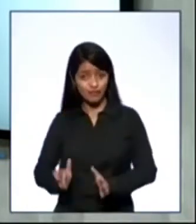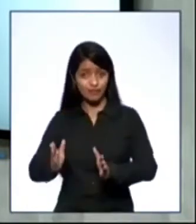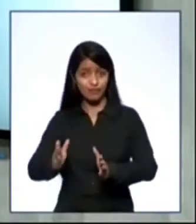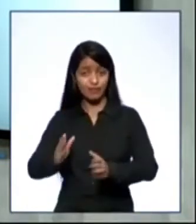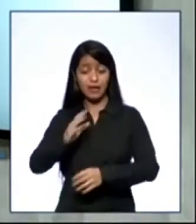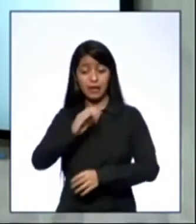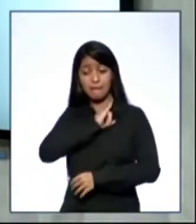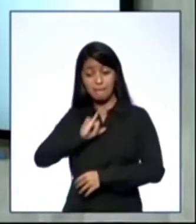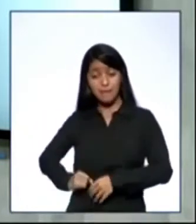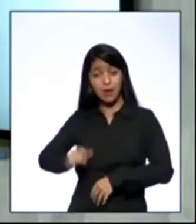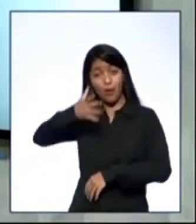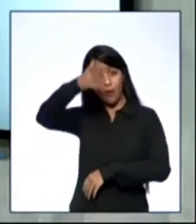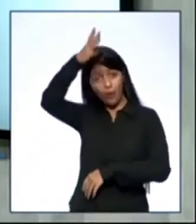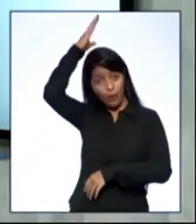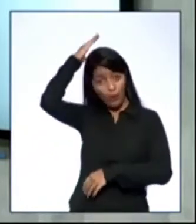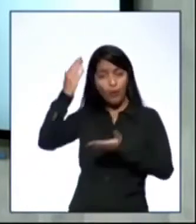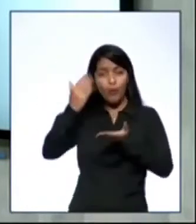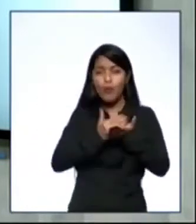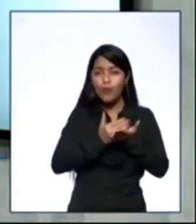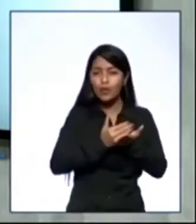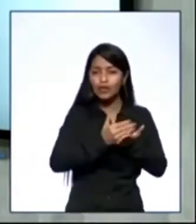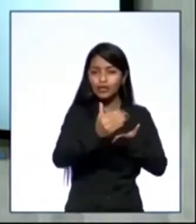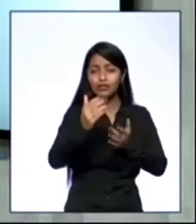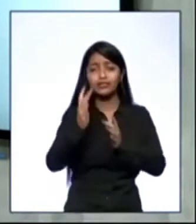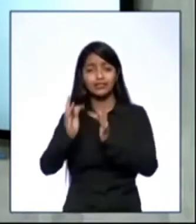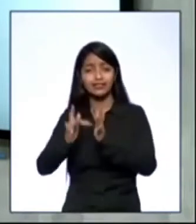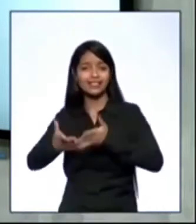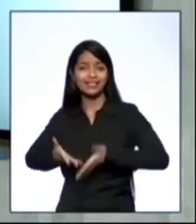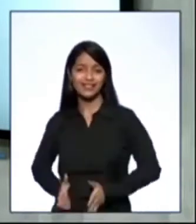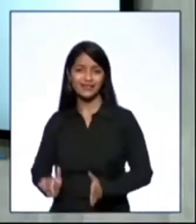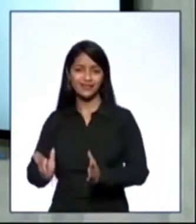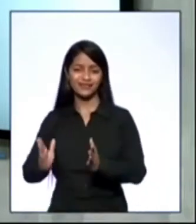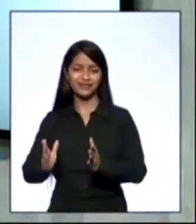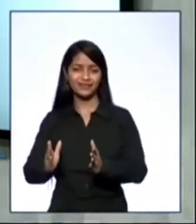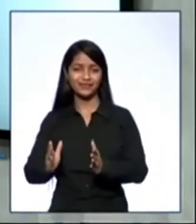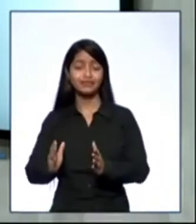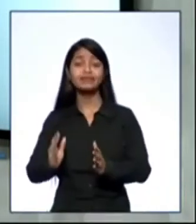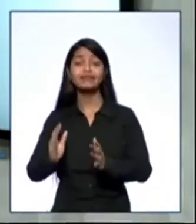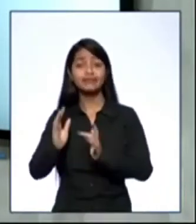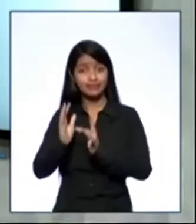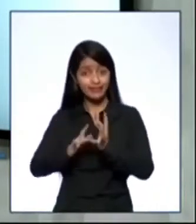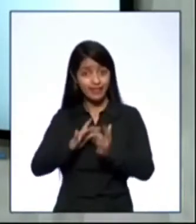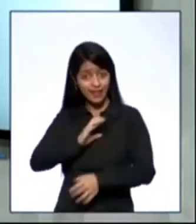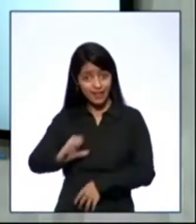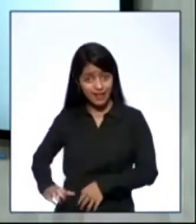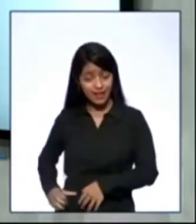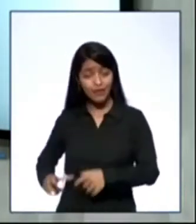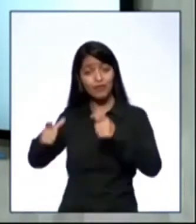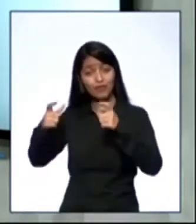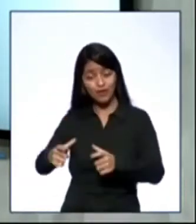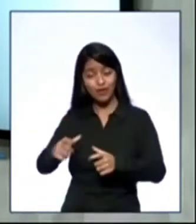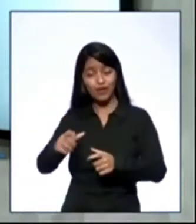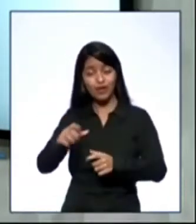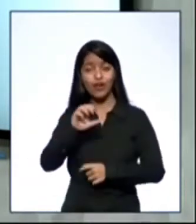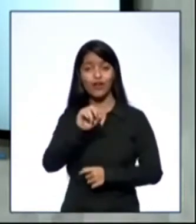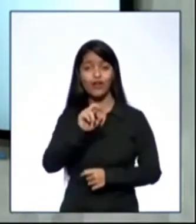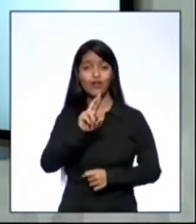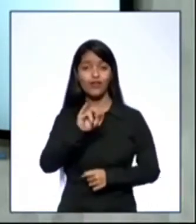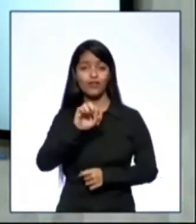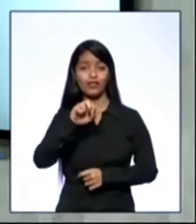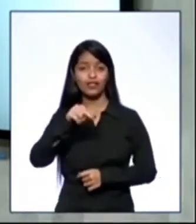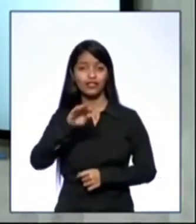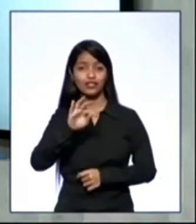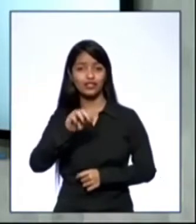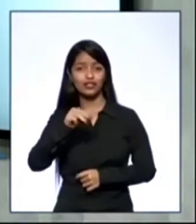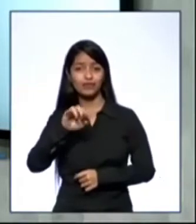Império Romano, quando Roma tinha acabado de se tornar um império. Mano, Jesus Cristo vem da região do Oriente Médio, e a região do Oriente